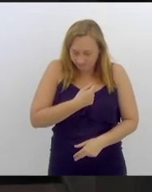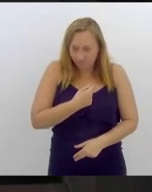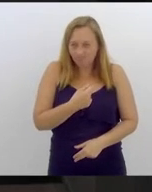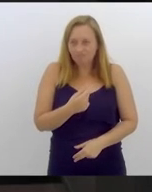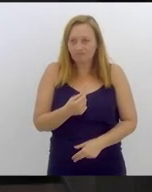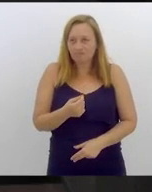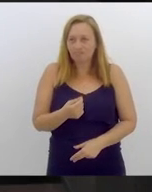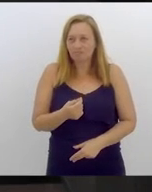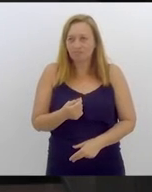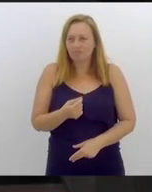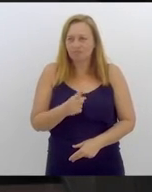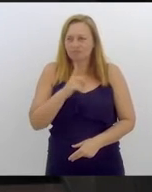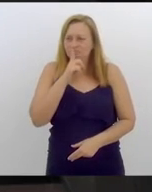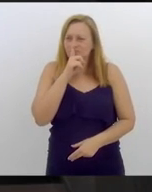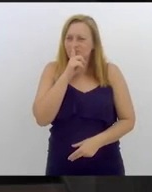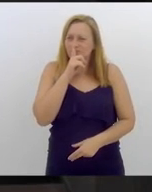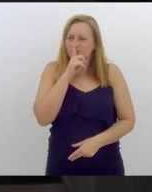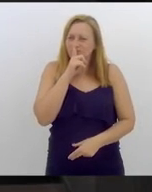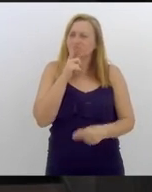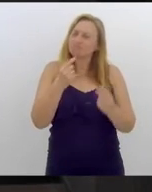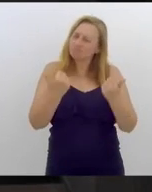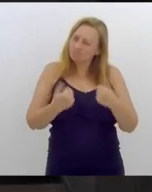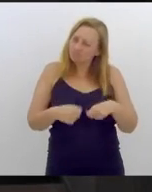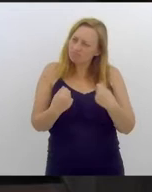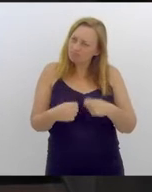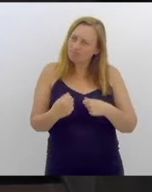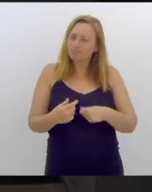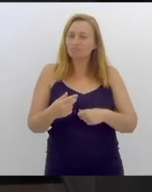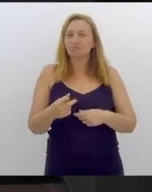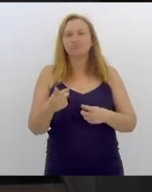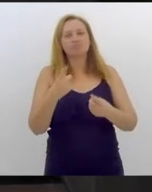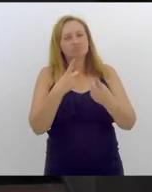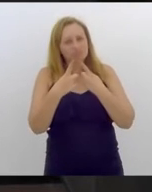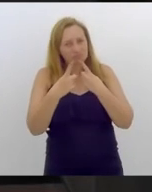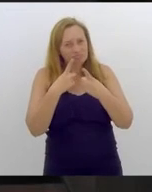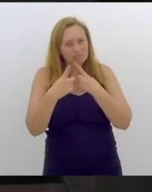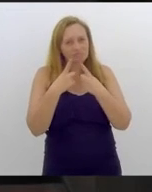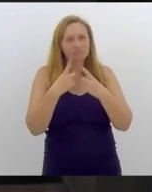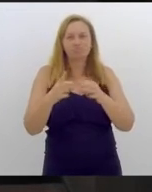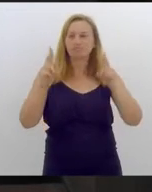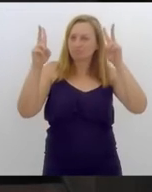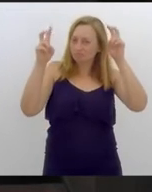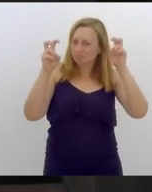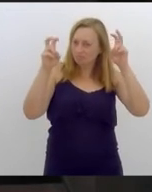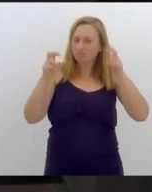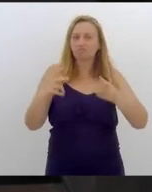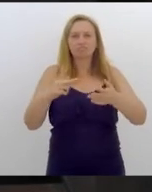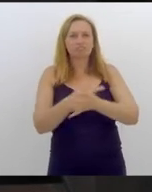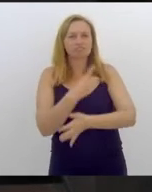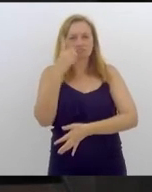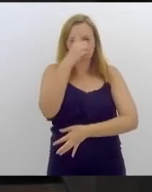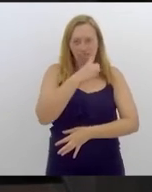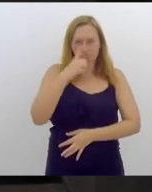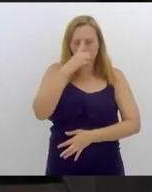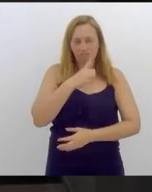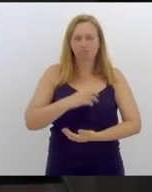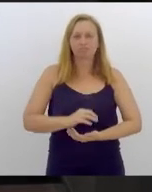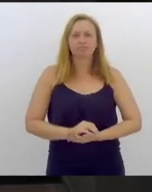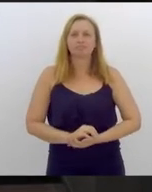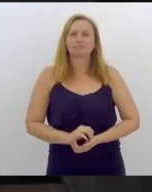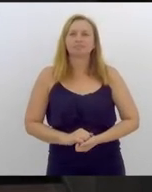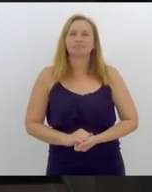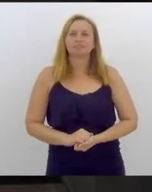hoje sem aqui discutir os fatos que aconteceram nesse final de semana